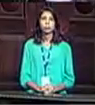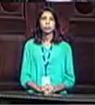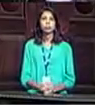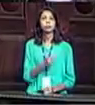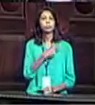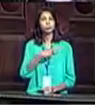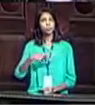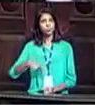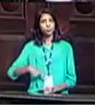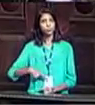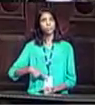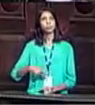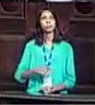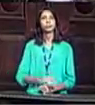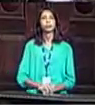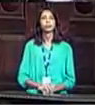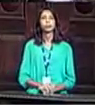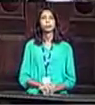Senhor presidente,